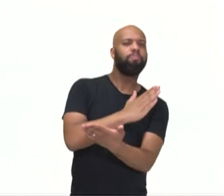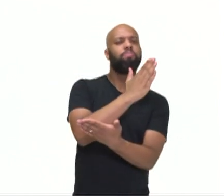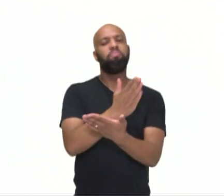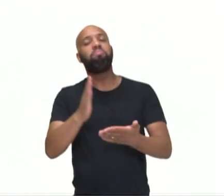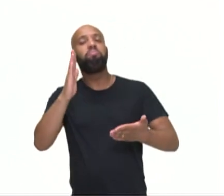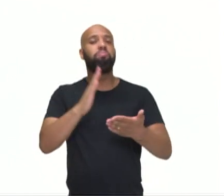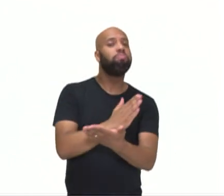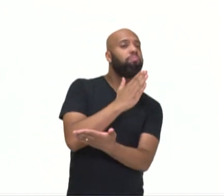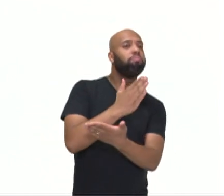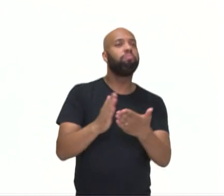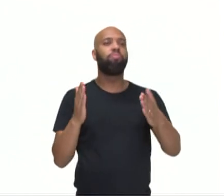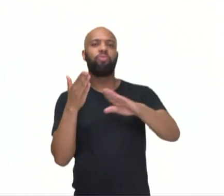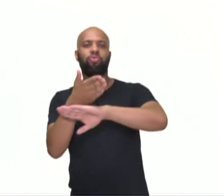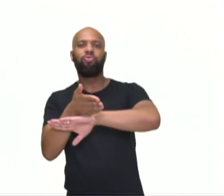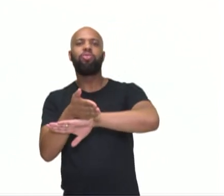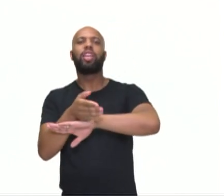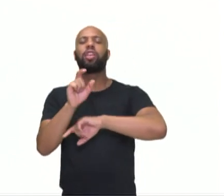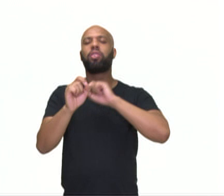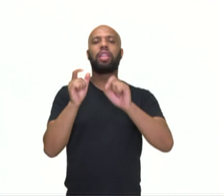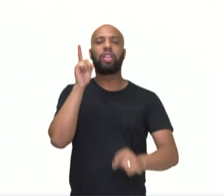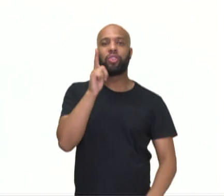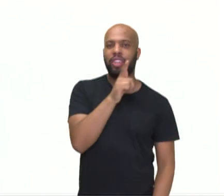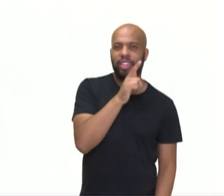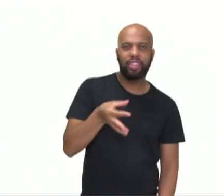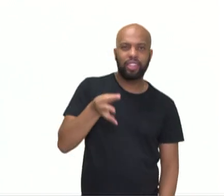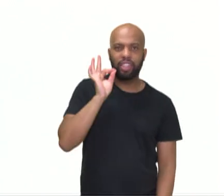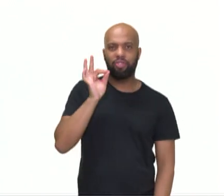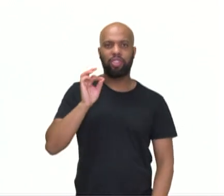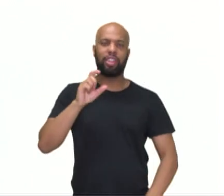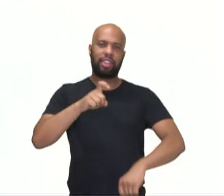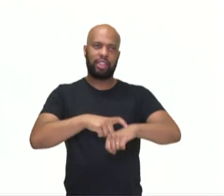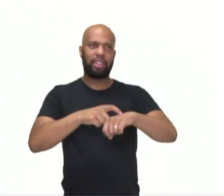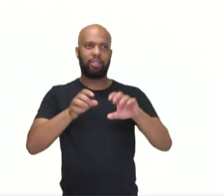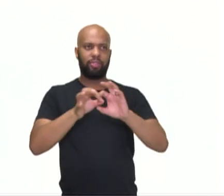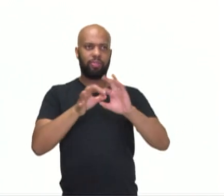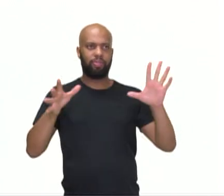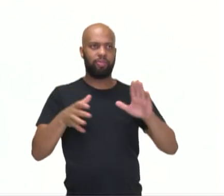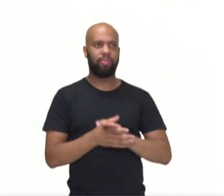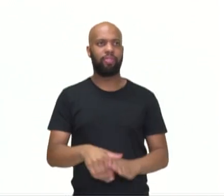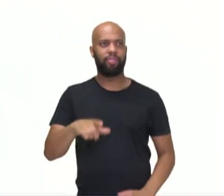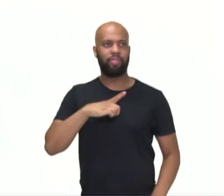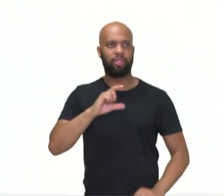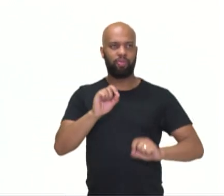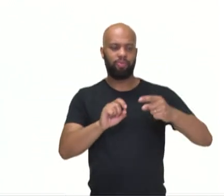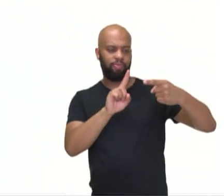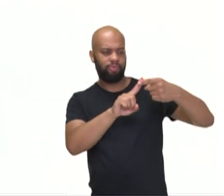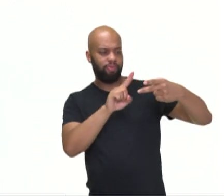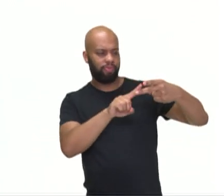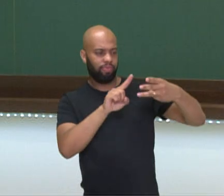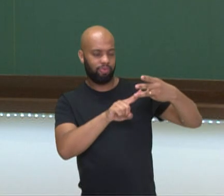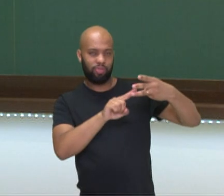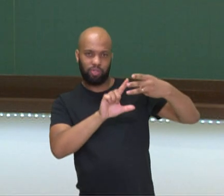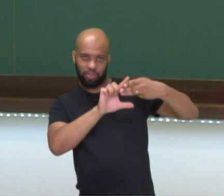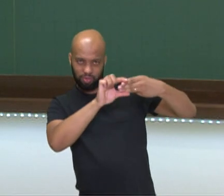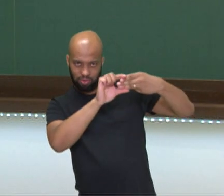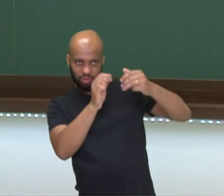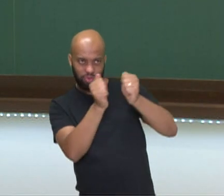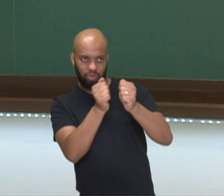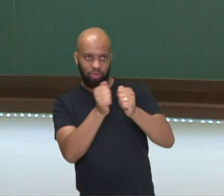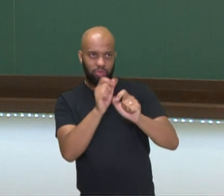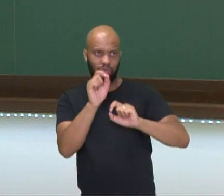um café, no seu tempo livre. Seldom, rarely, hardly ever, todos eles têm a ideia